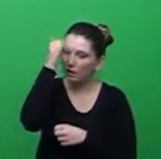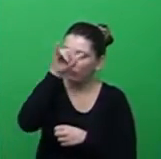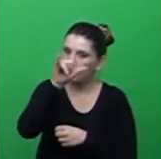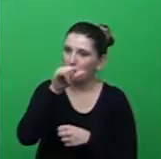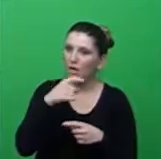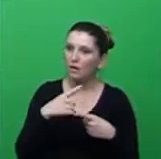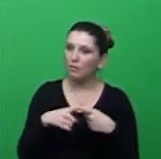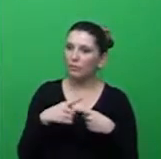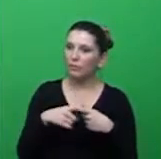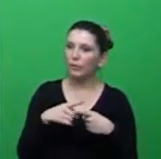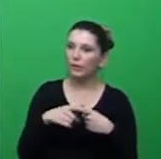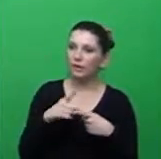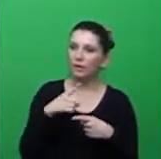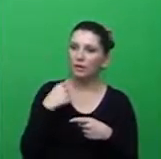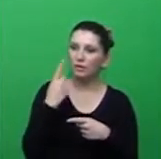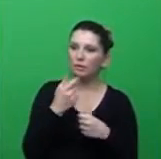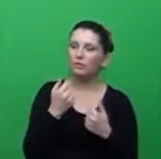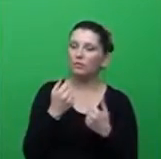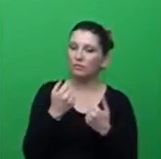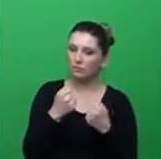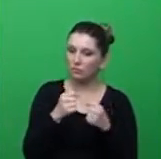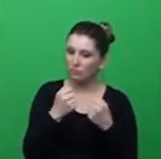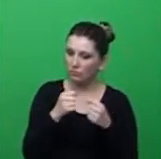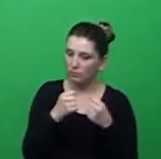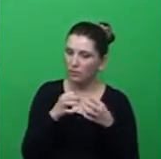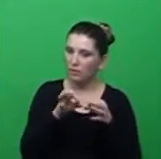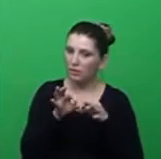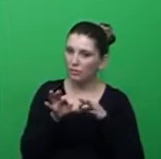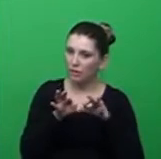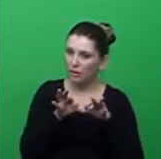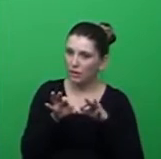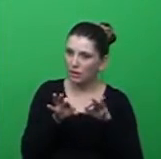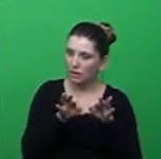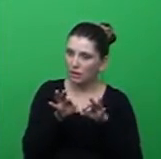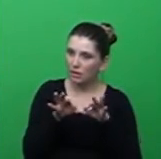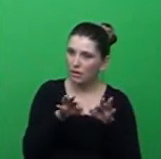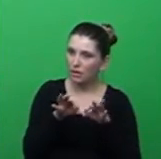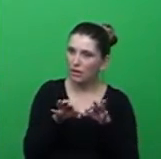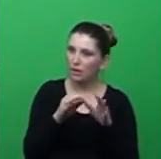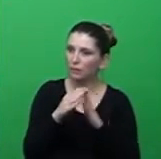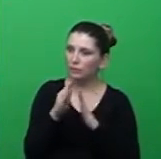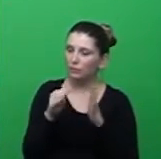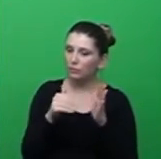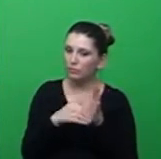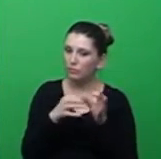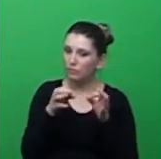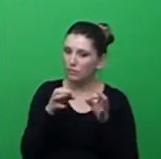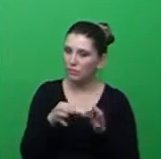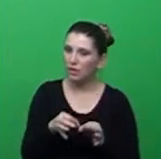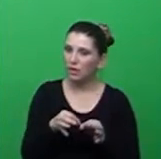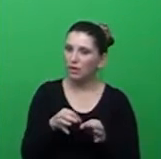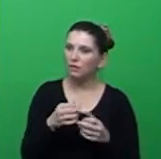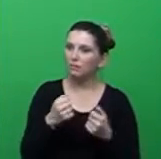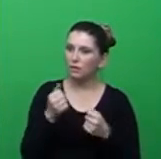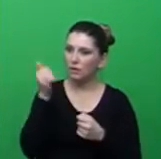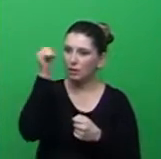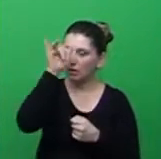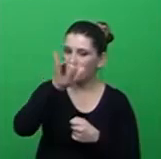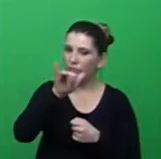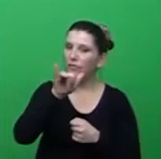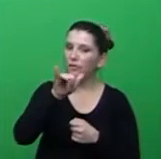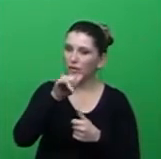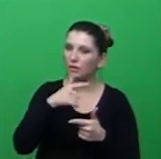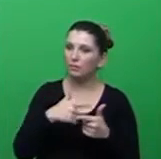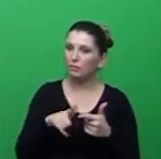pegamos, cortamos uma garrafa PET, colocamos o vidro dentro, né, colocamos fita para não ter problema do catador ir lá